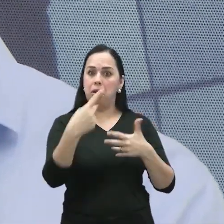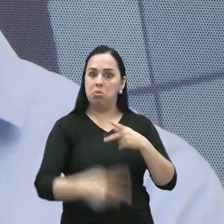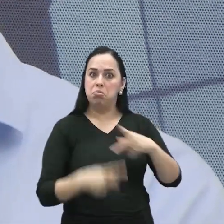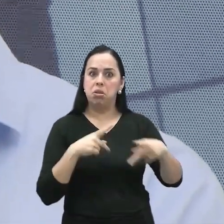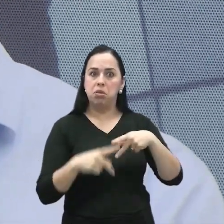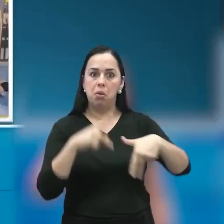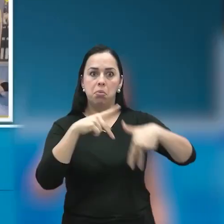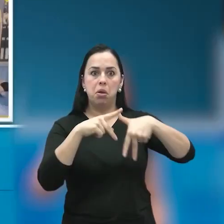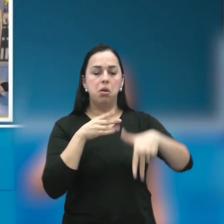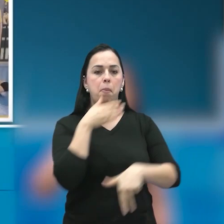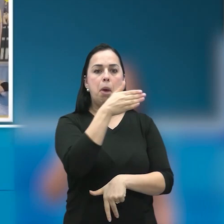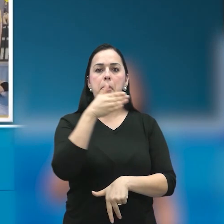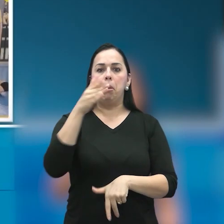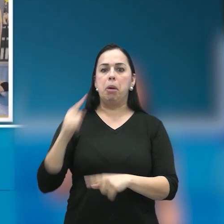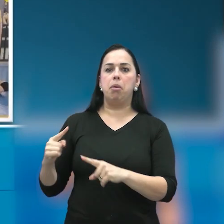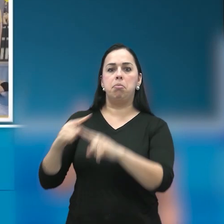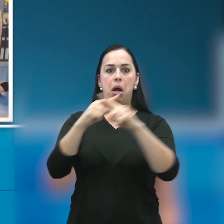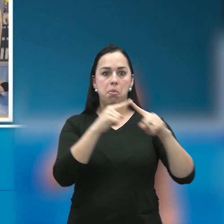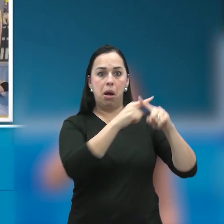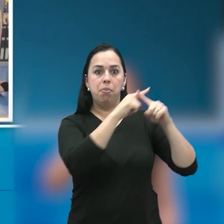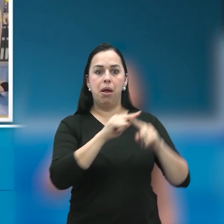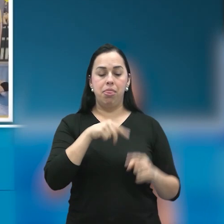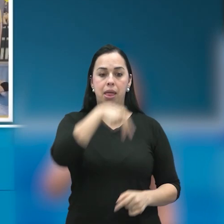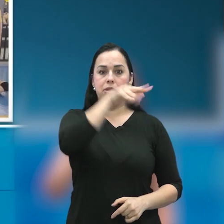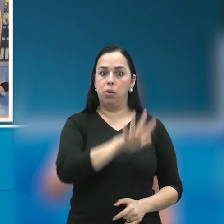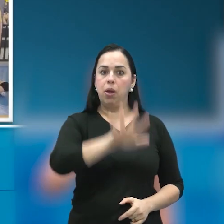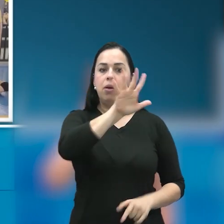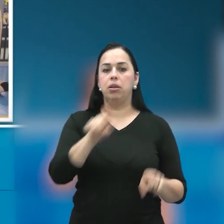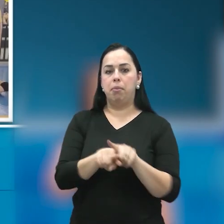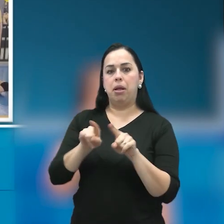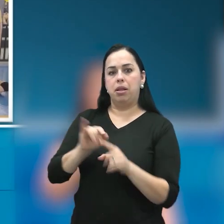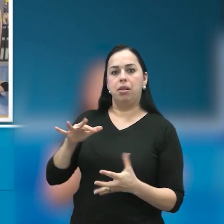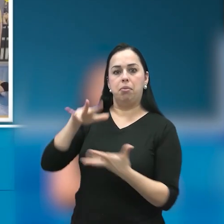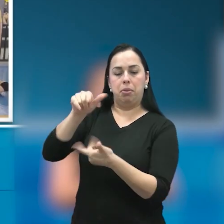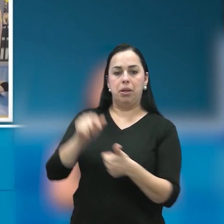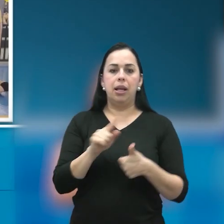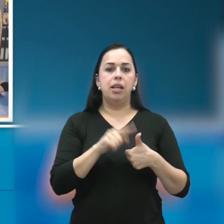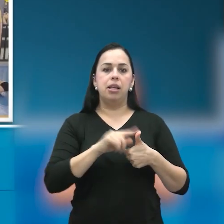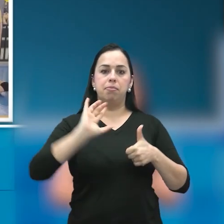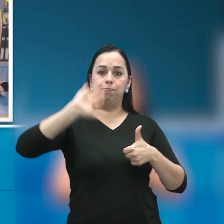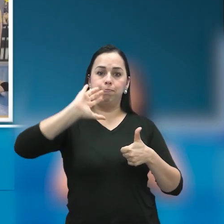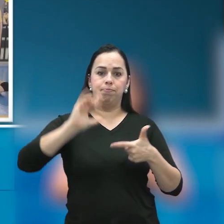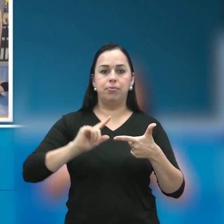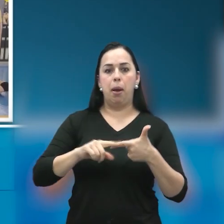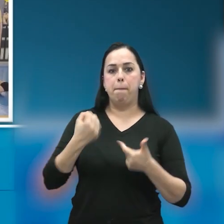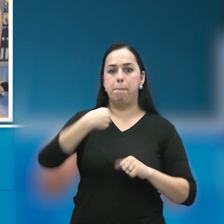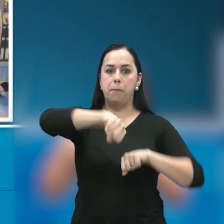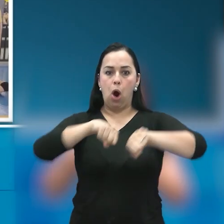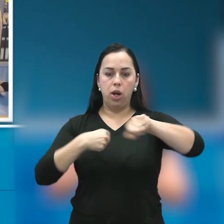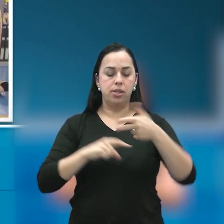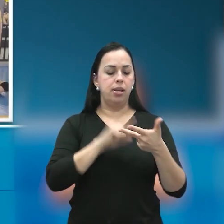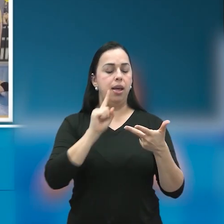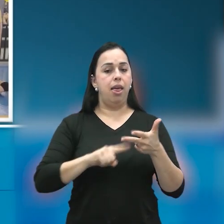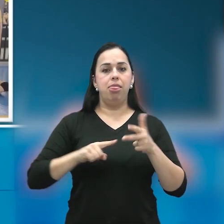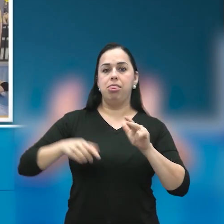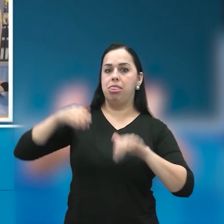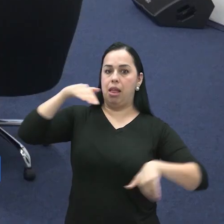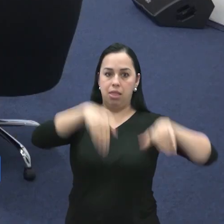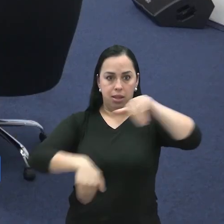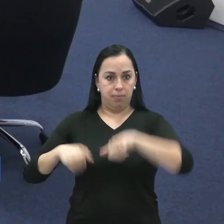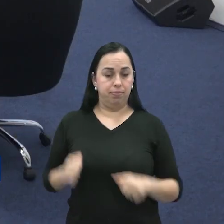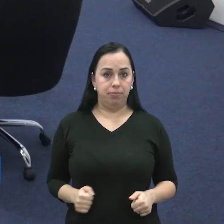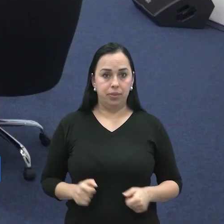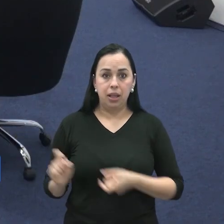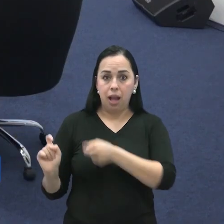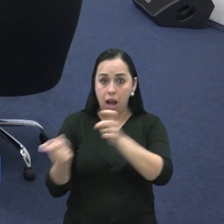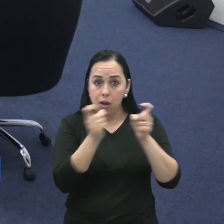atletas joseenses em campeonatos regionais e nacionais de diversas modalidades, como vôlei, boxe e natação.